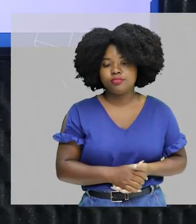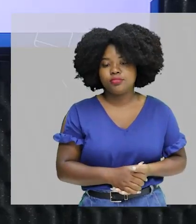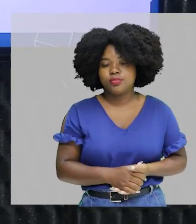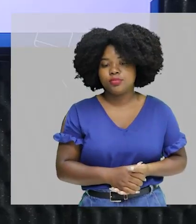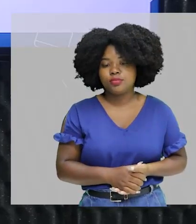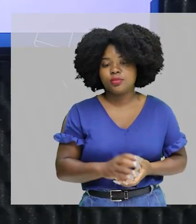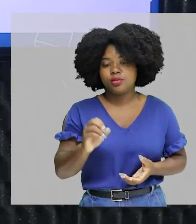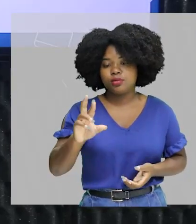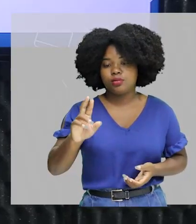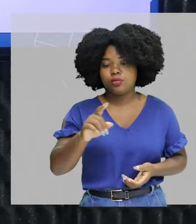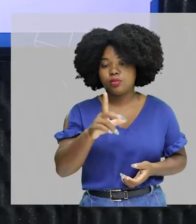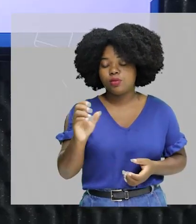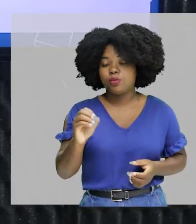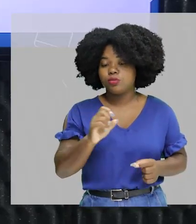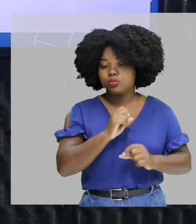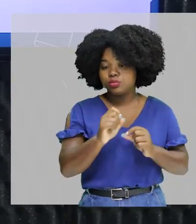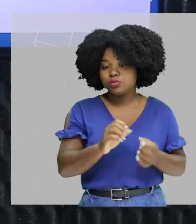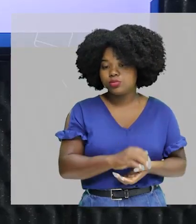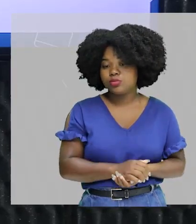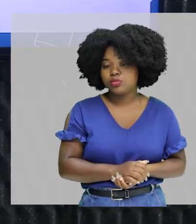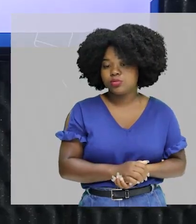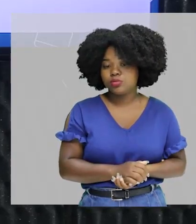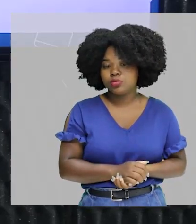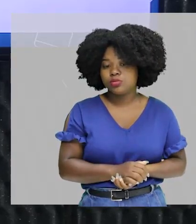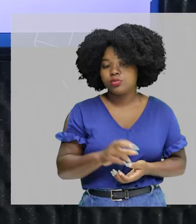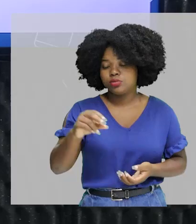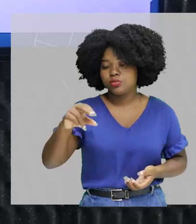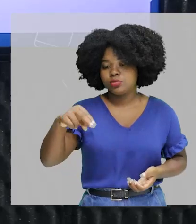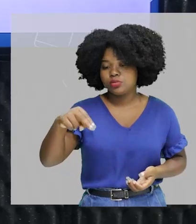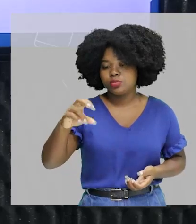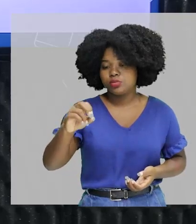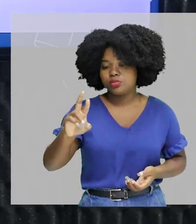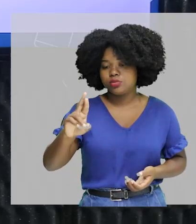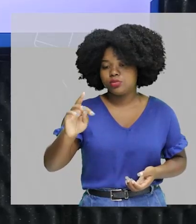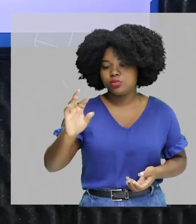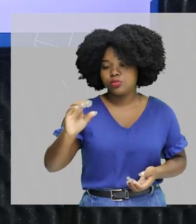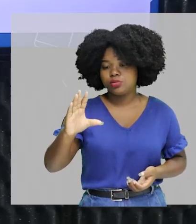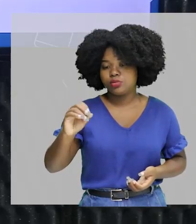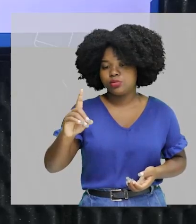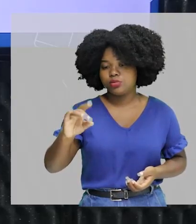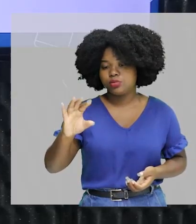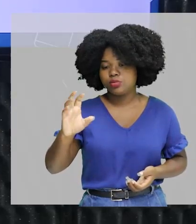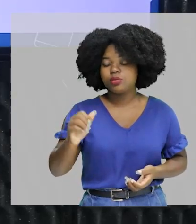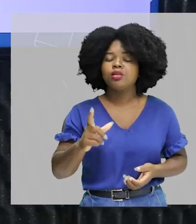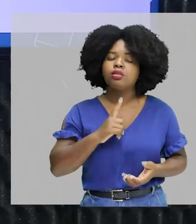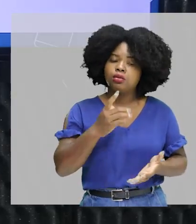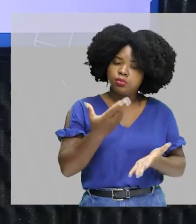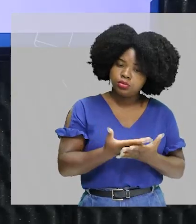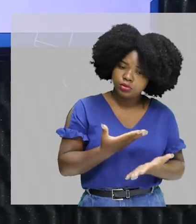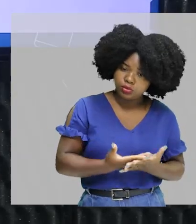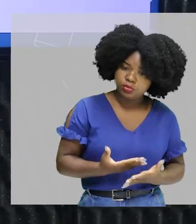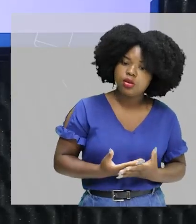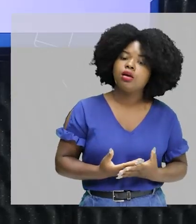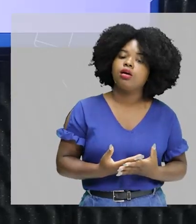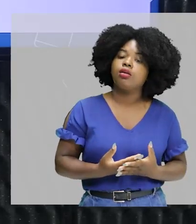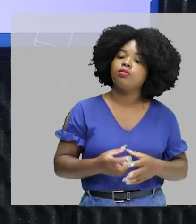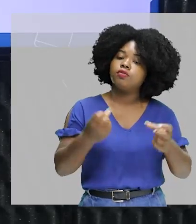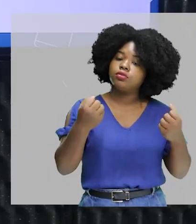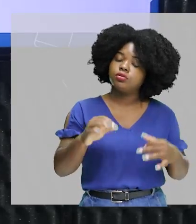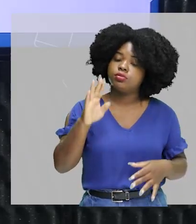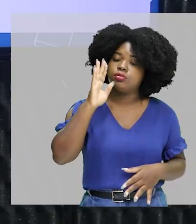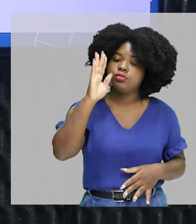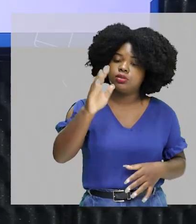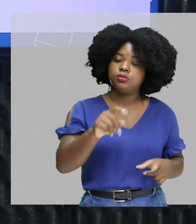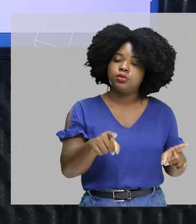um órgão chamado notocorda. Nós vamos ter uma aula sobre cordados. Aí eu vou falar sobre os principais grupos de cordados. Eu vou falar